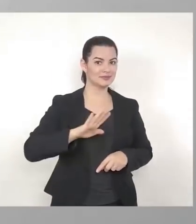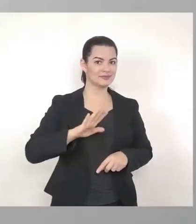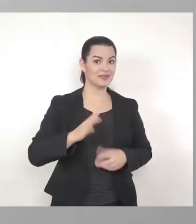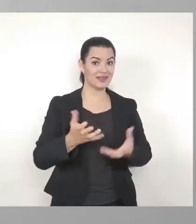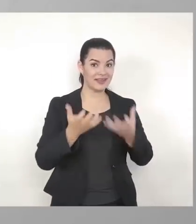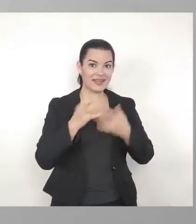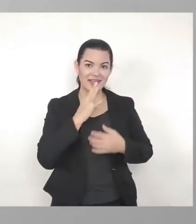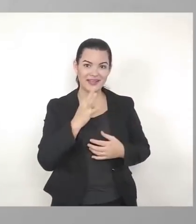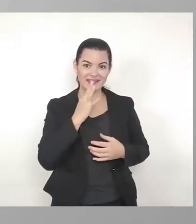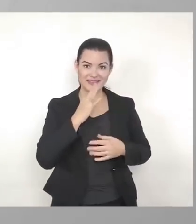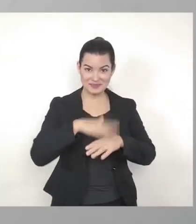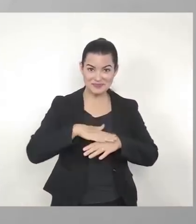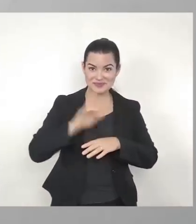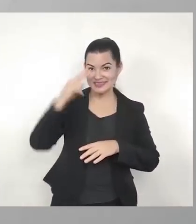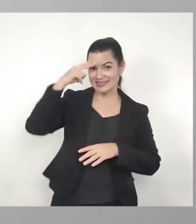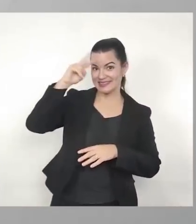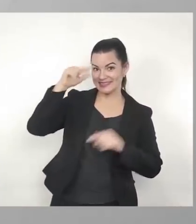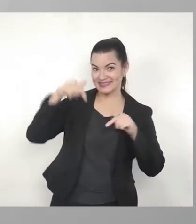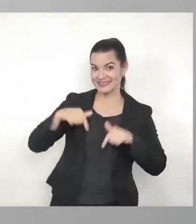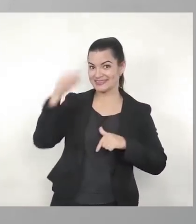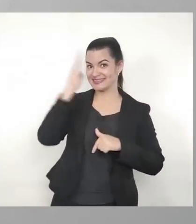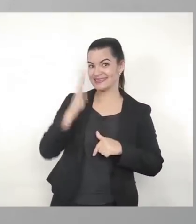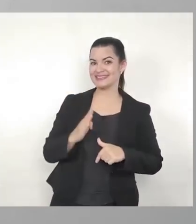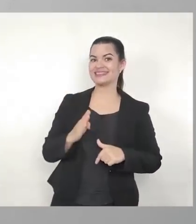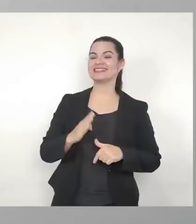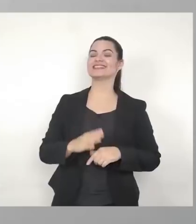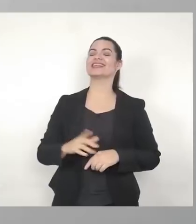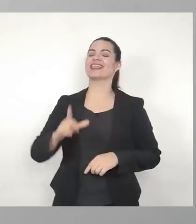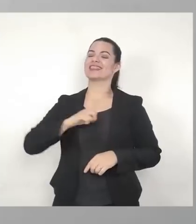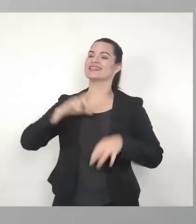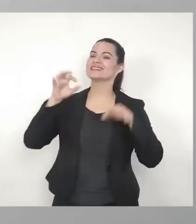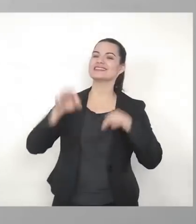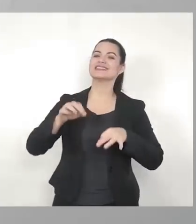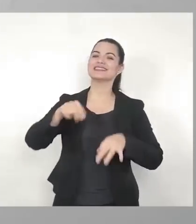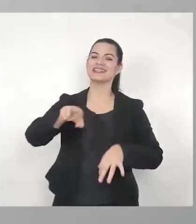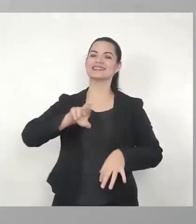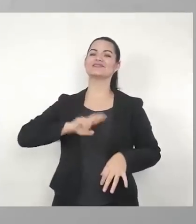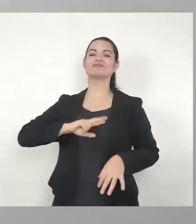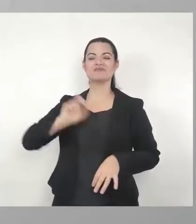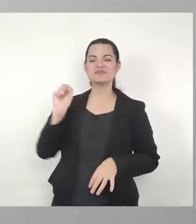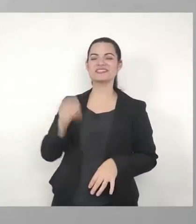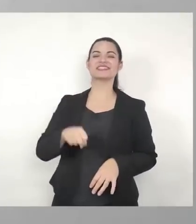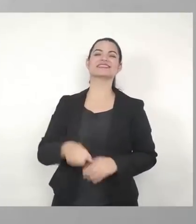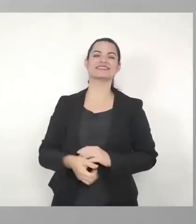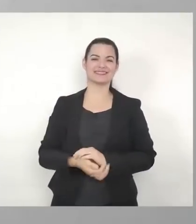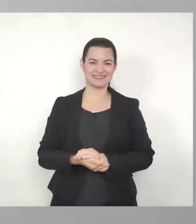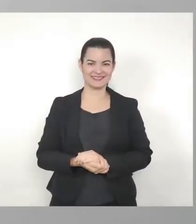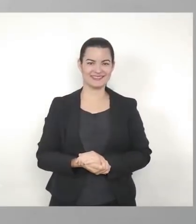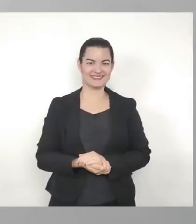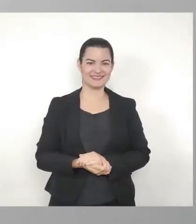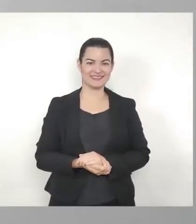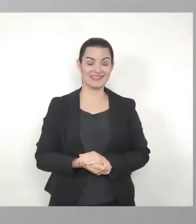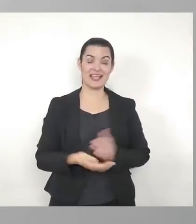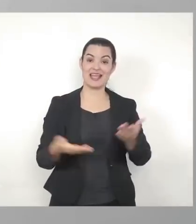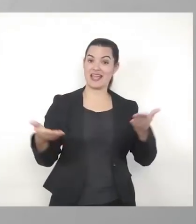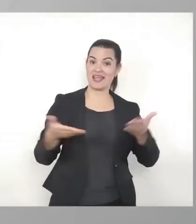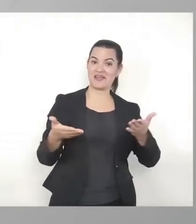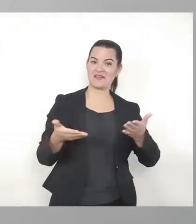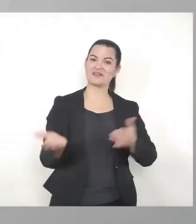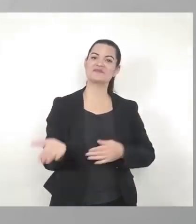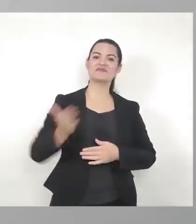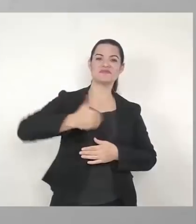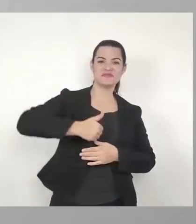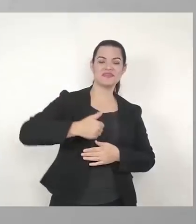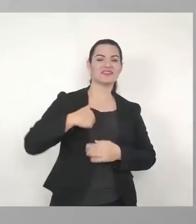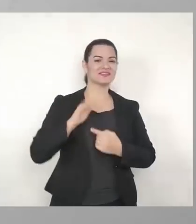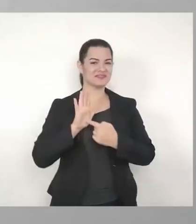querem conhecer um pouquinho mais a respeito disso? Eu tenho certeza que a sua resposta foi sim. Então,